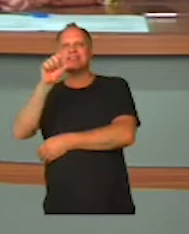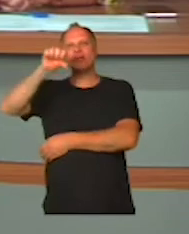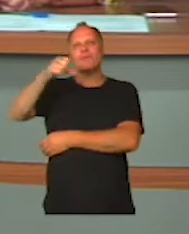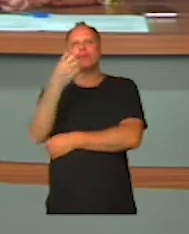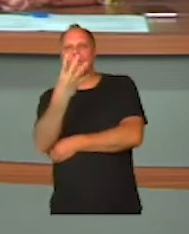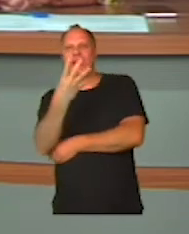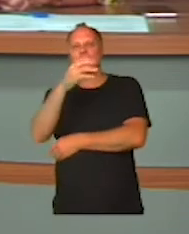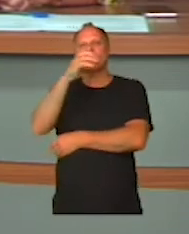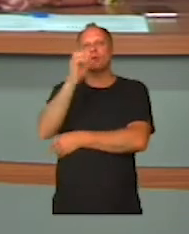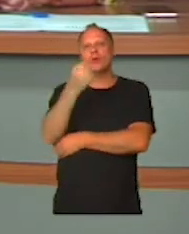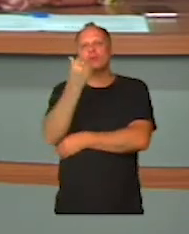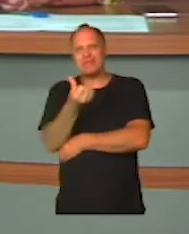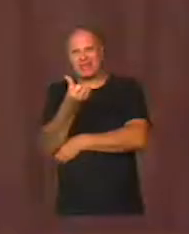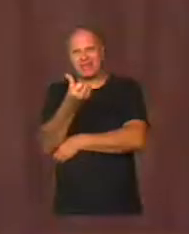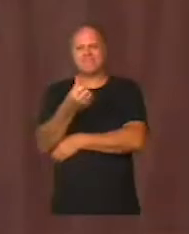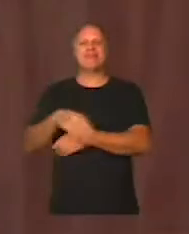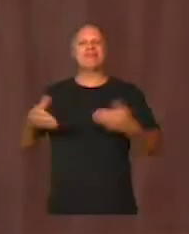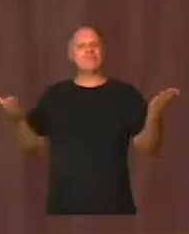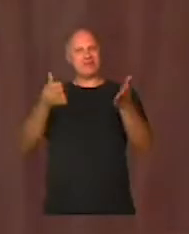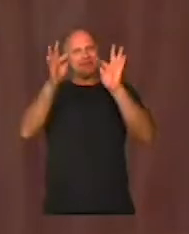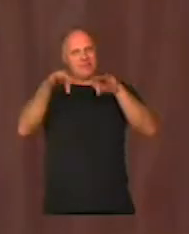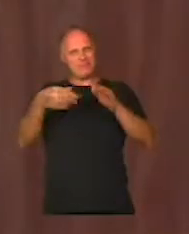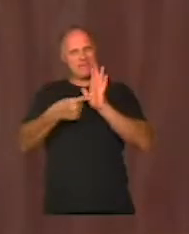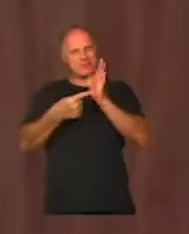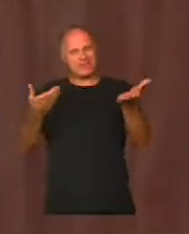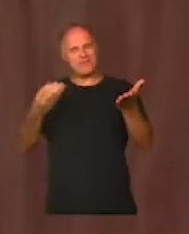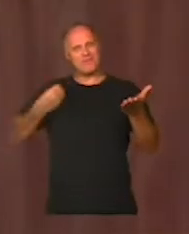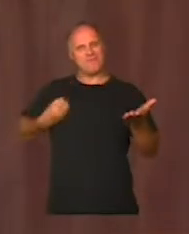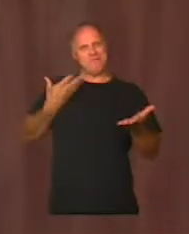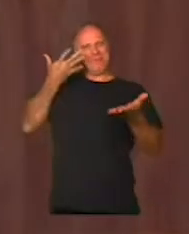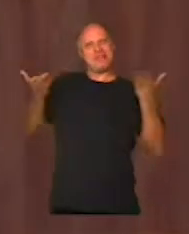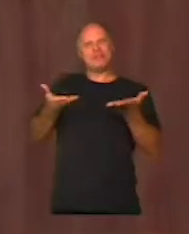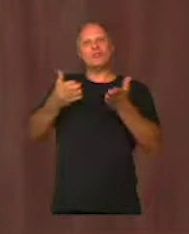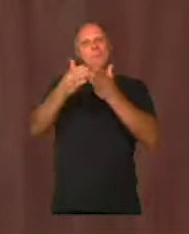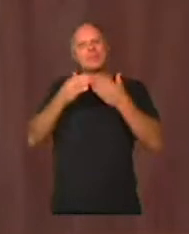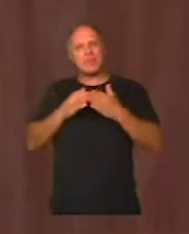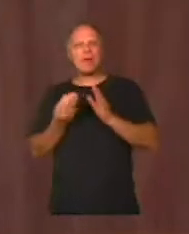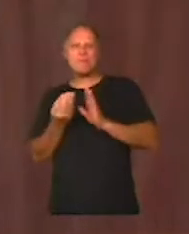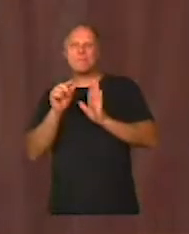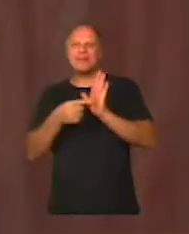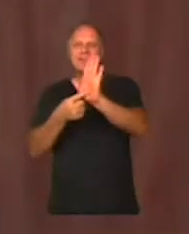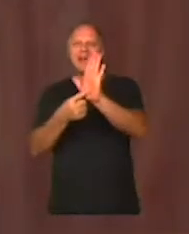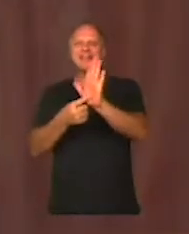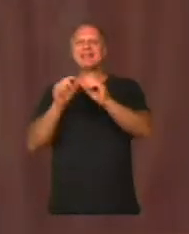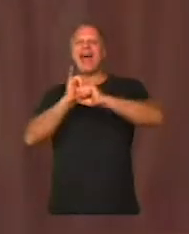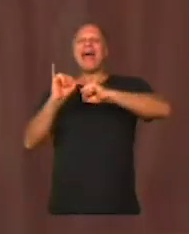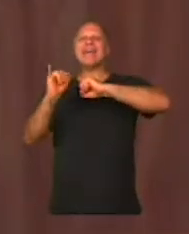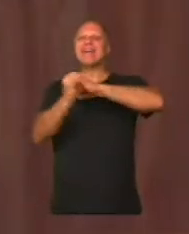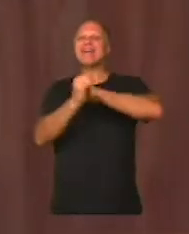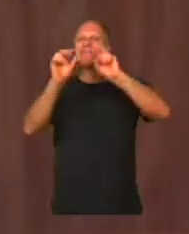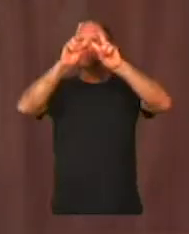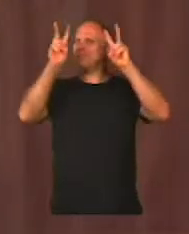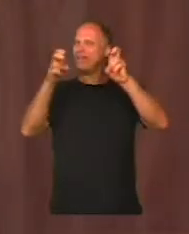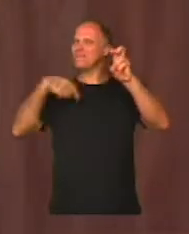5198-1009-109-109446. Perfeito, obrigada. E para encerrar então o Viver Plenamente de hoje, eu vou pedir para colocar o VT da Ilha. Para